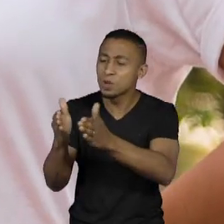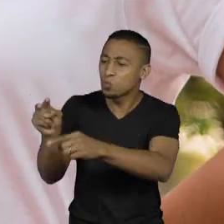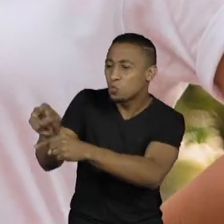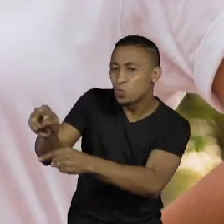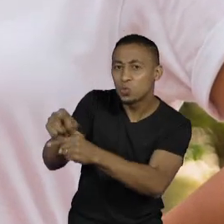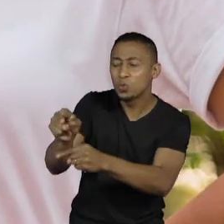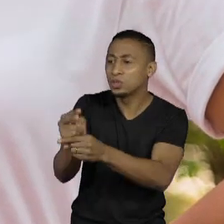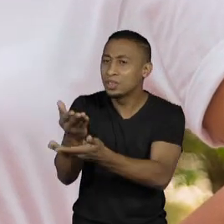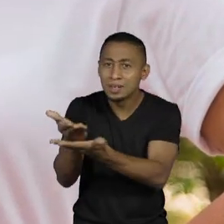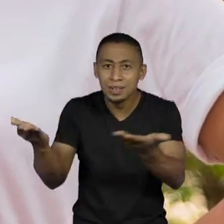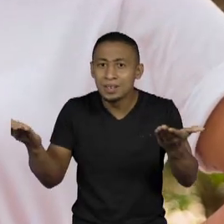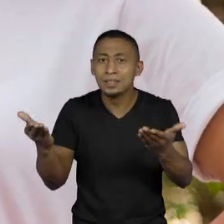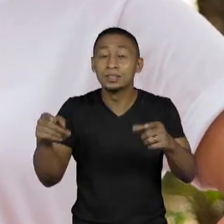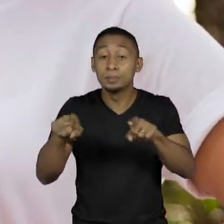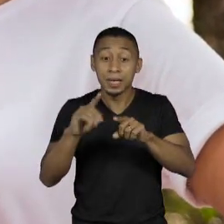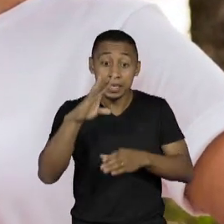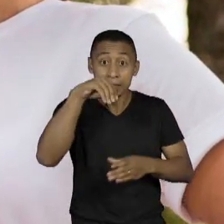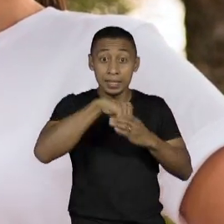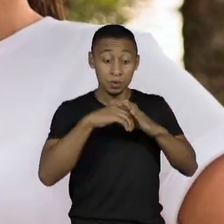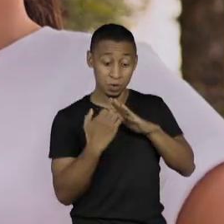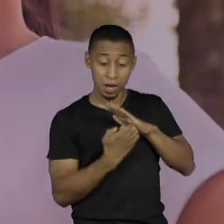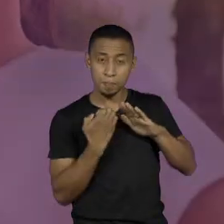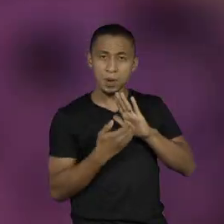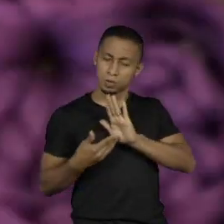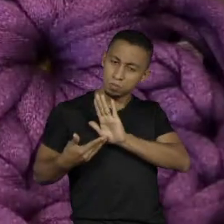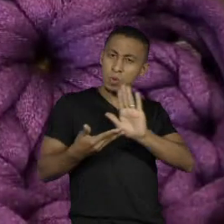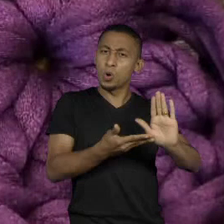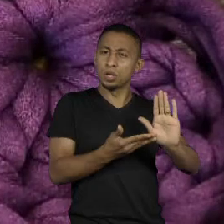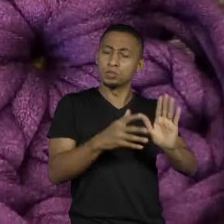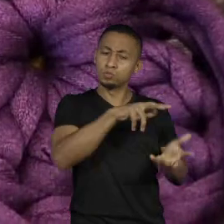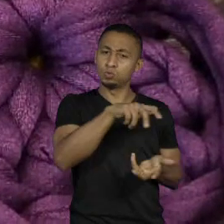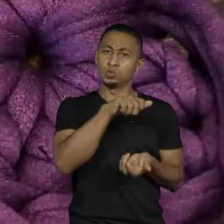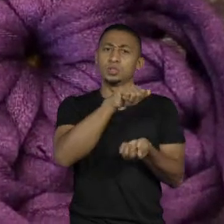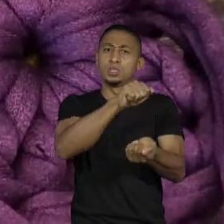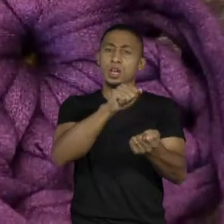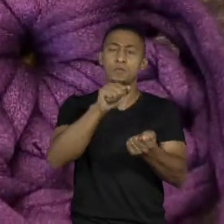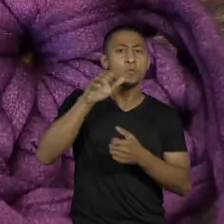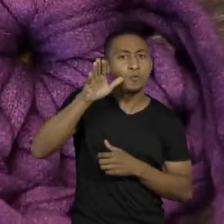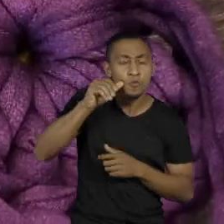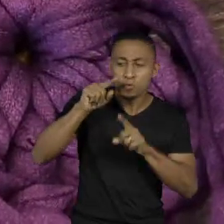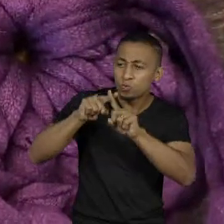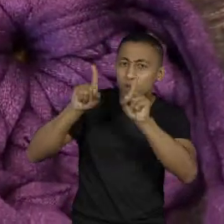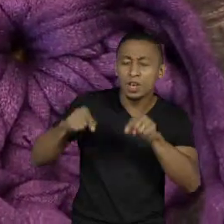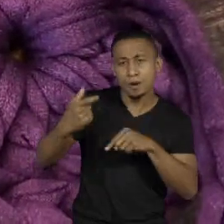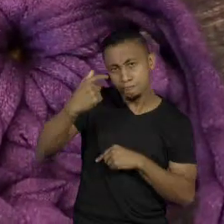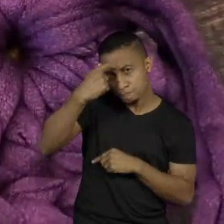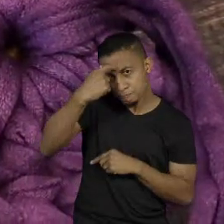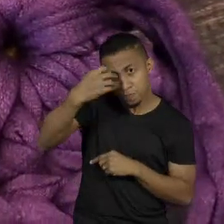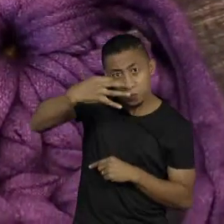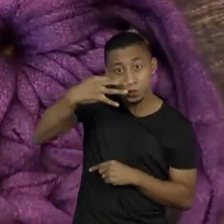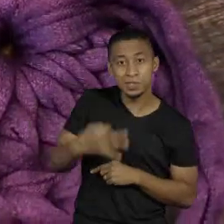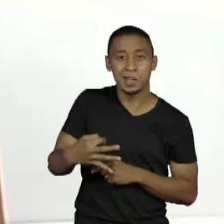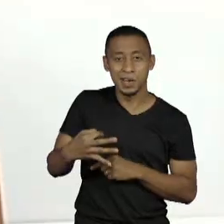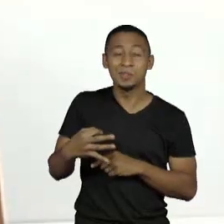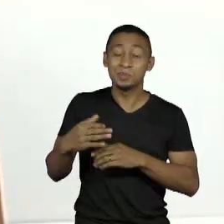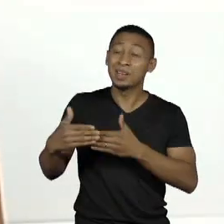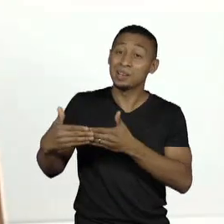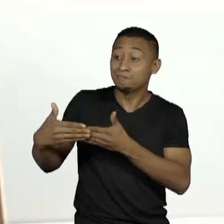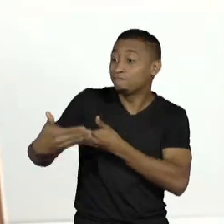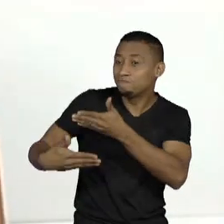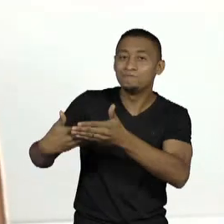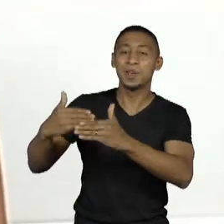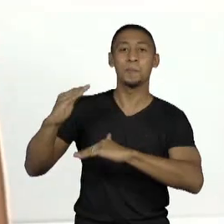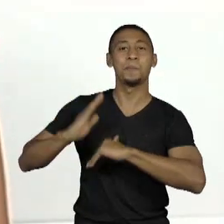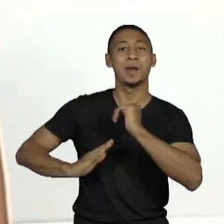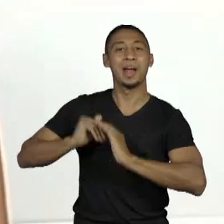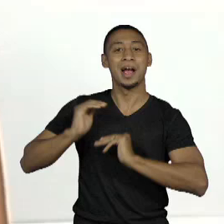essa semente dentro da empresa e trazer para os nossos colaboradores essa consciência, que também acabam estendendo essas práticas para os